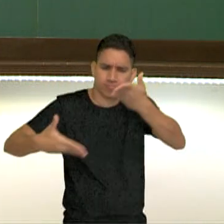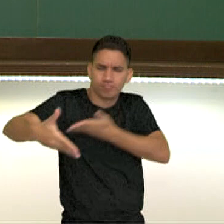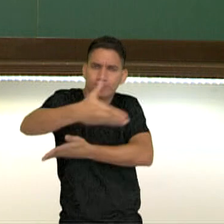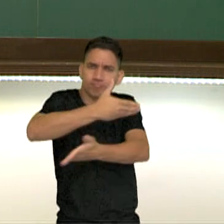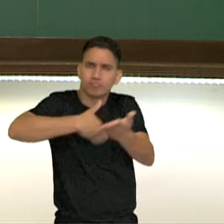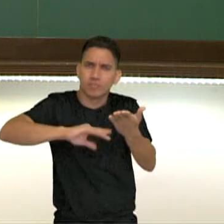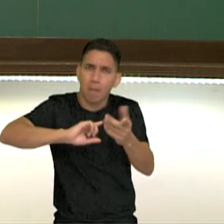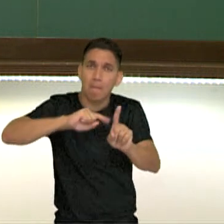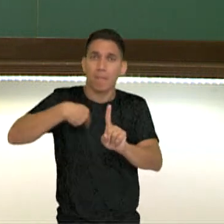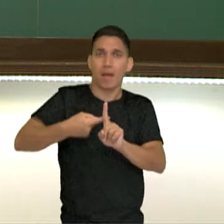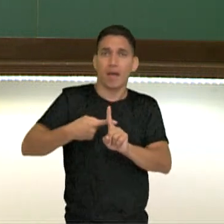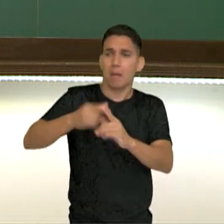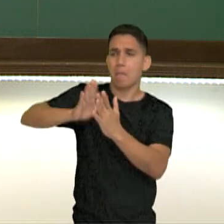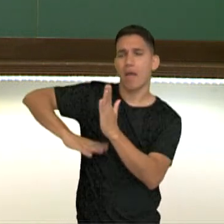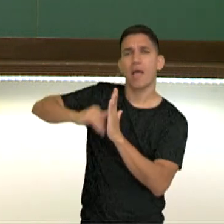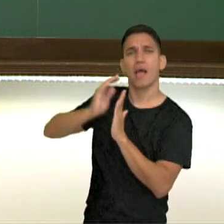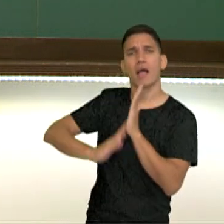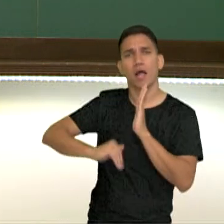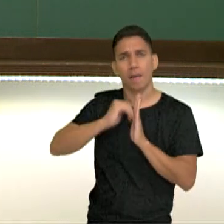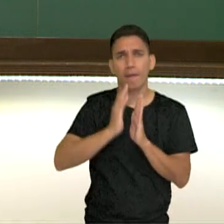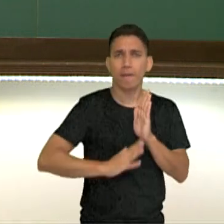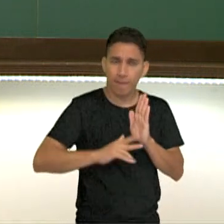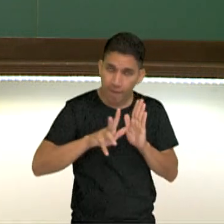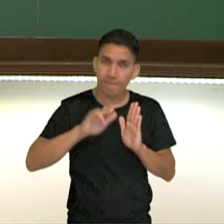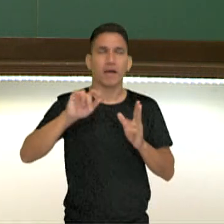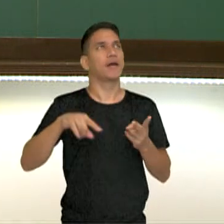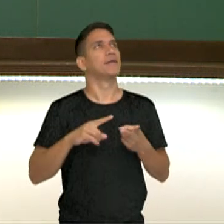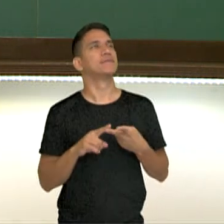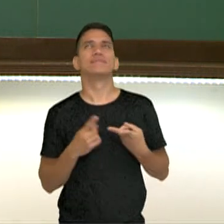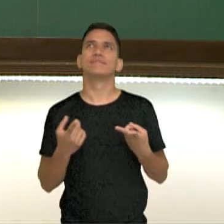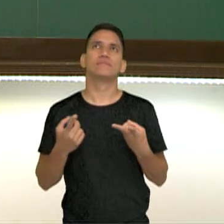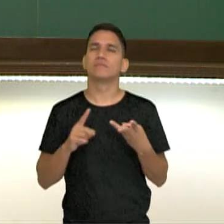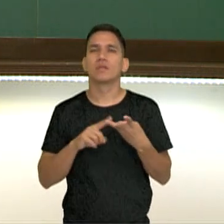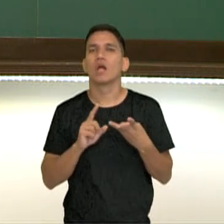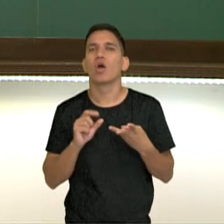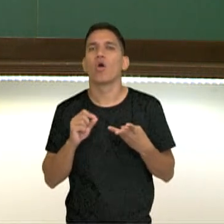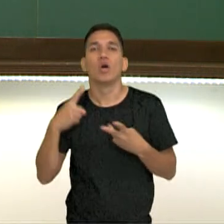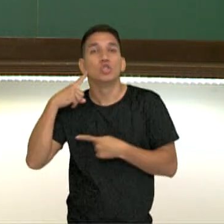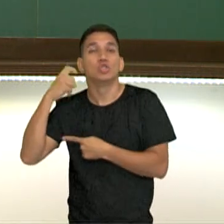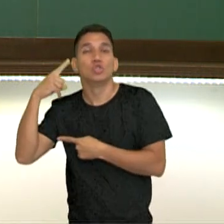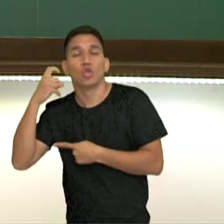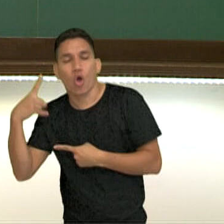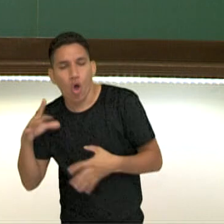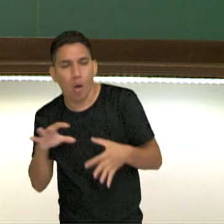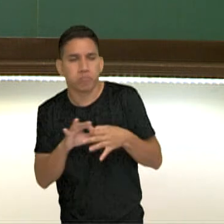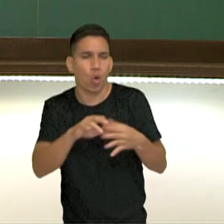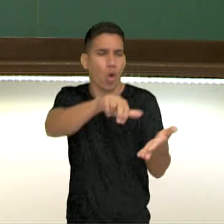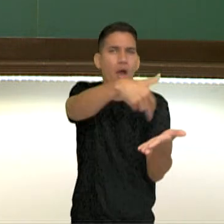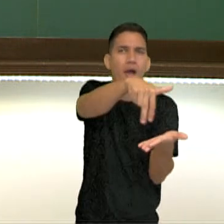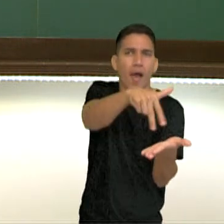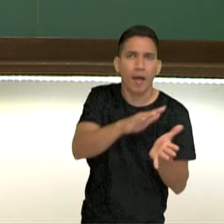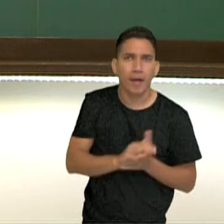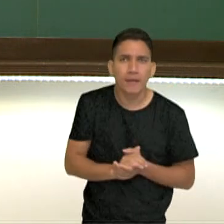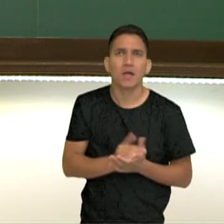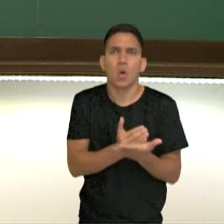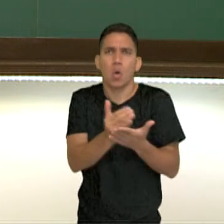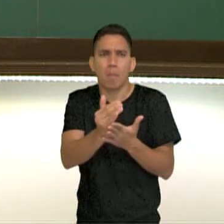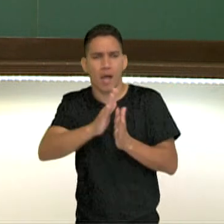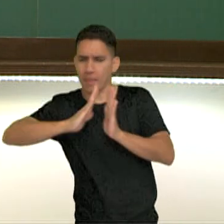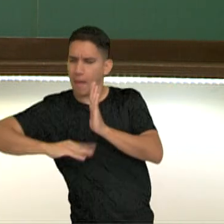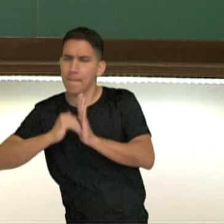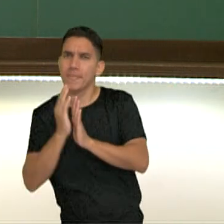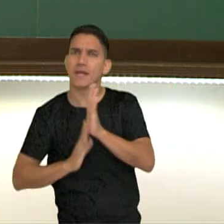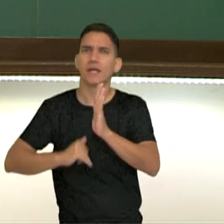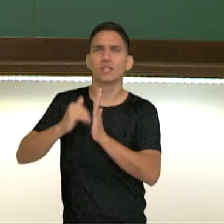juntar fotografia com pintura, vai juntar o som com a dança e a pintura,